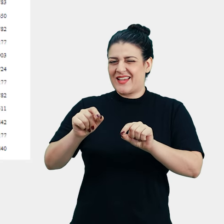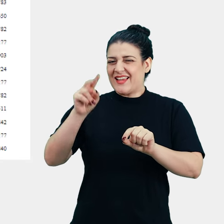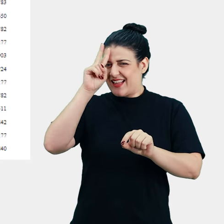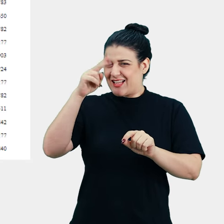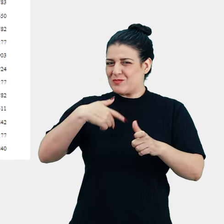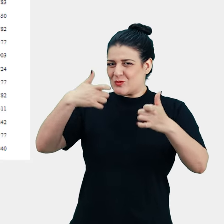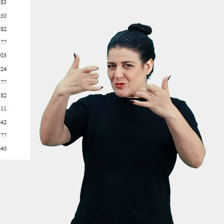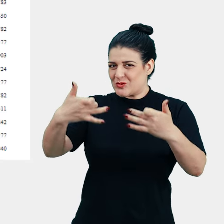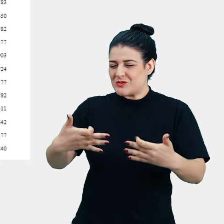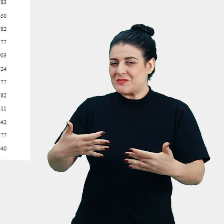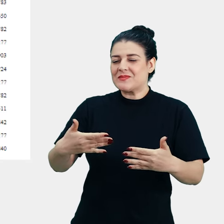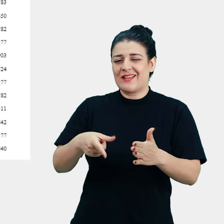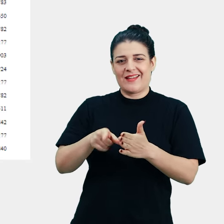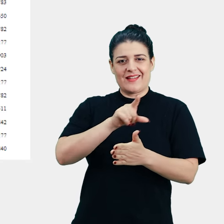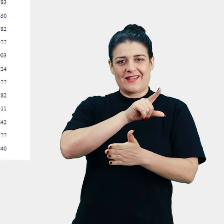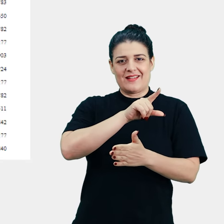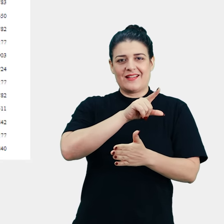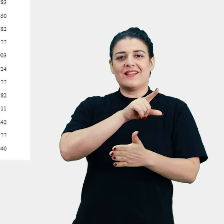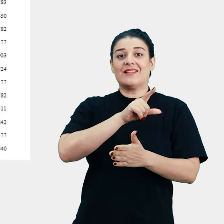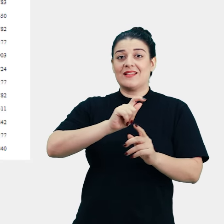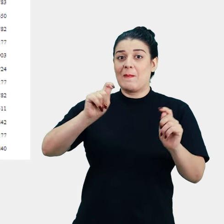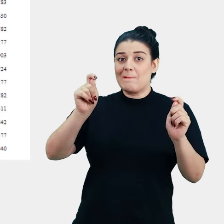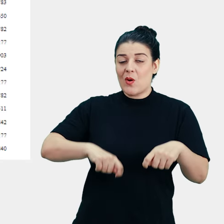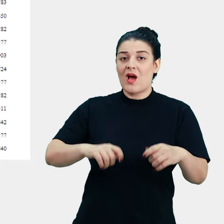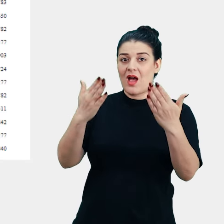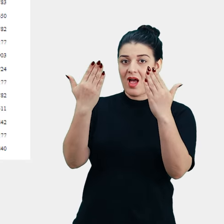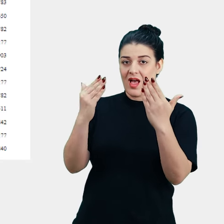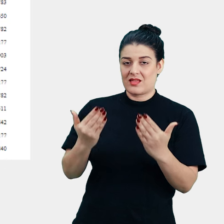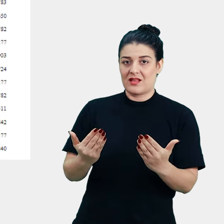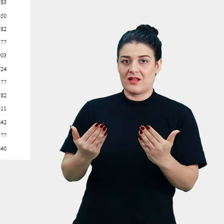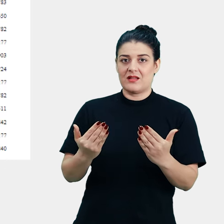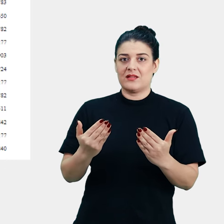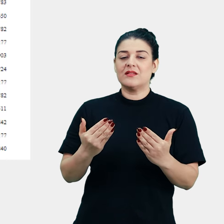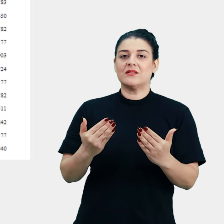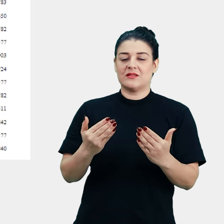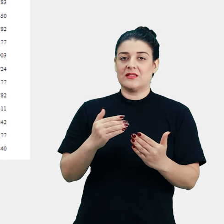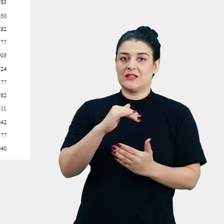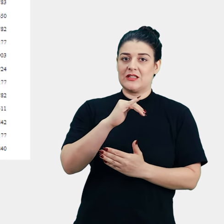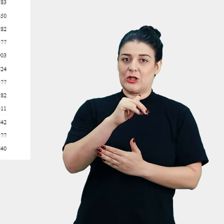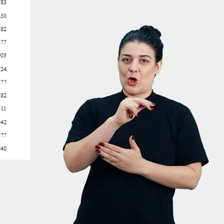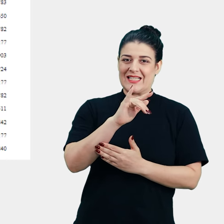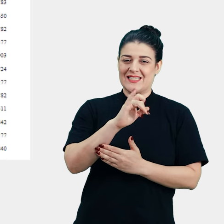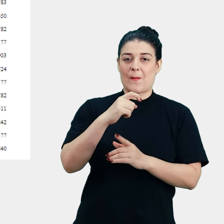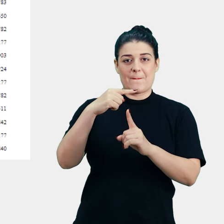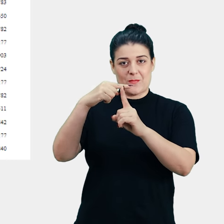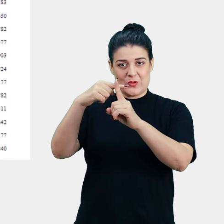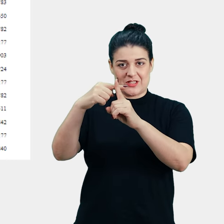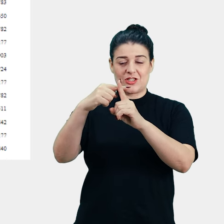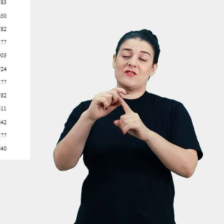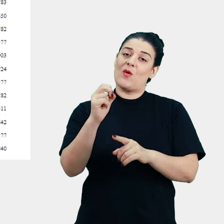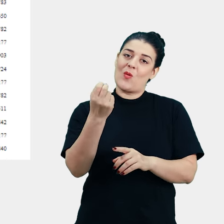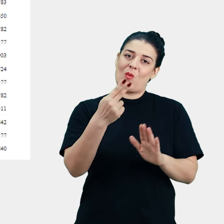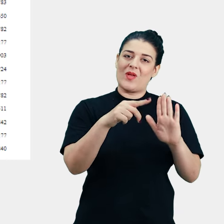para vocês anteriormente que a gente pode fazer essas análises em modo de ionização positivo e modo de